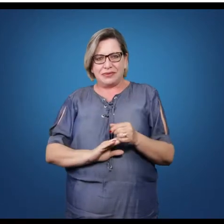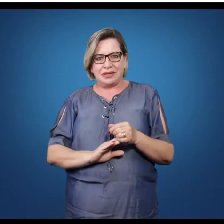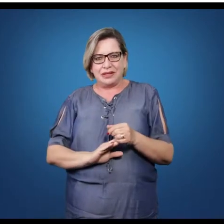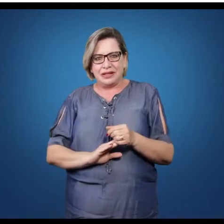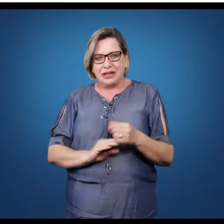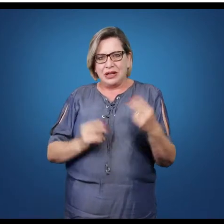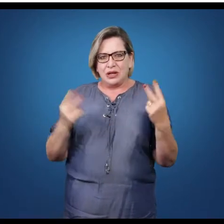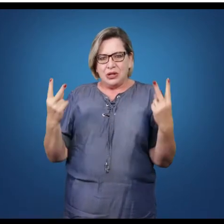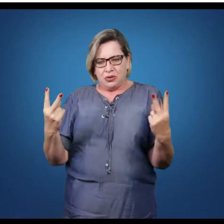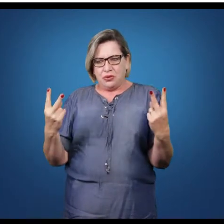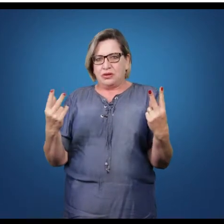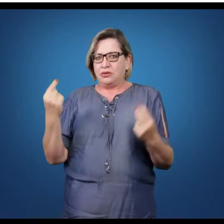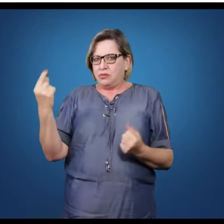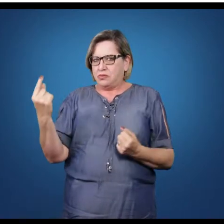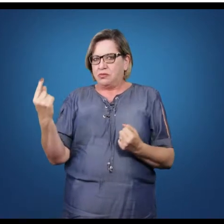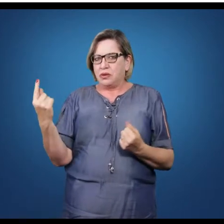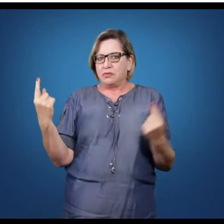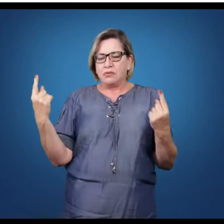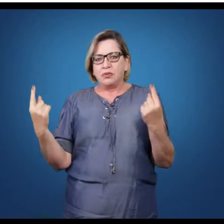Cada dois fique com uma bola